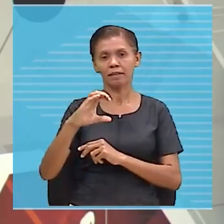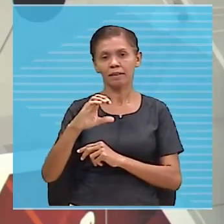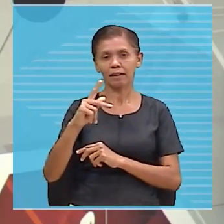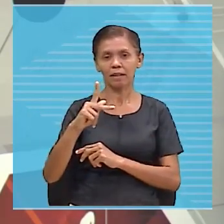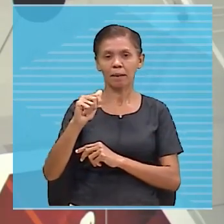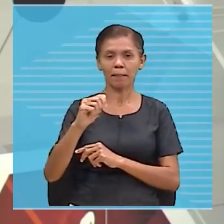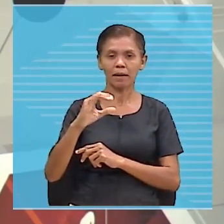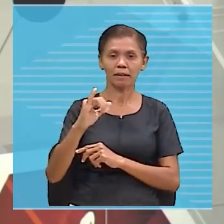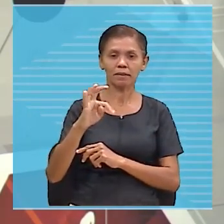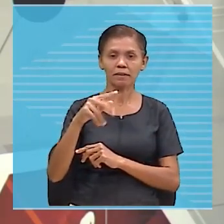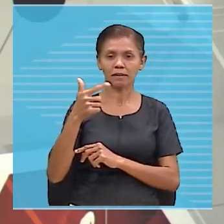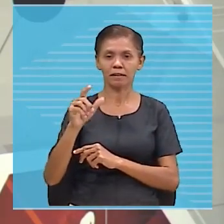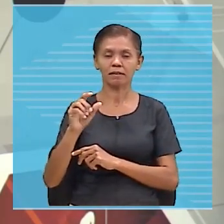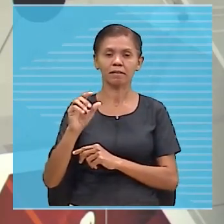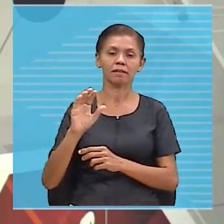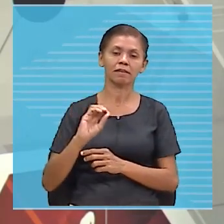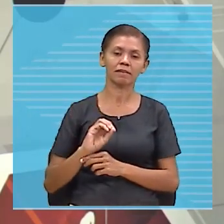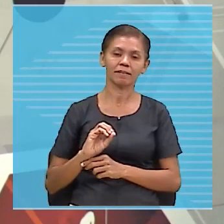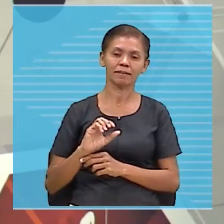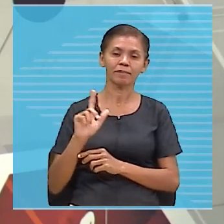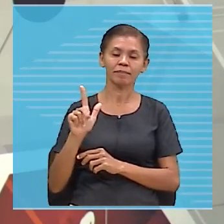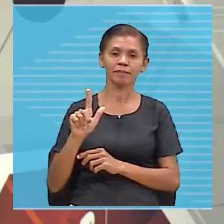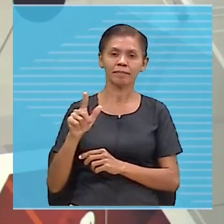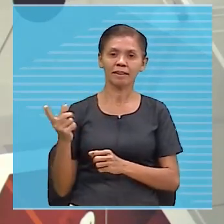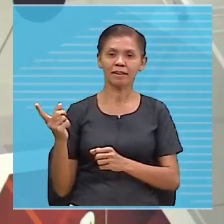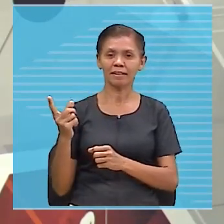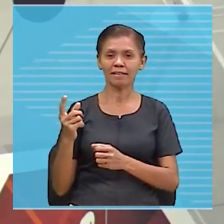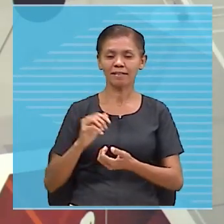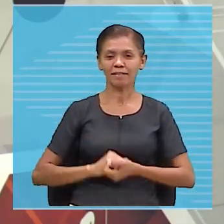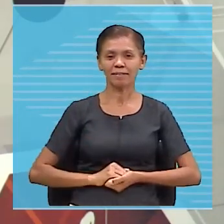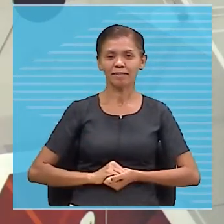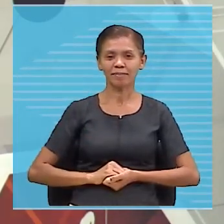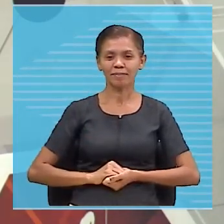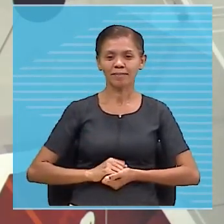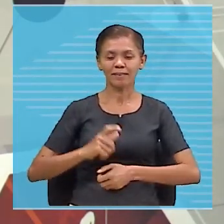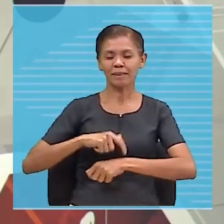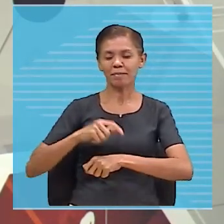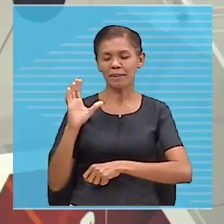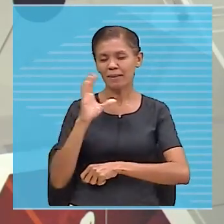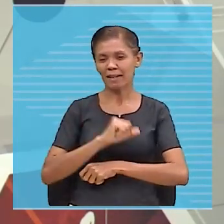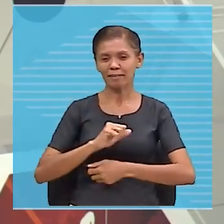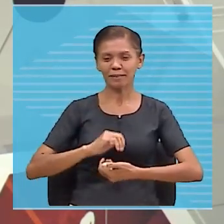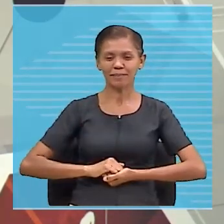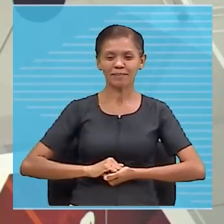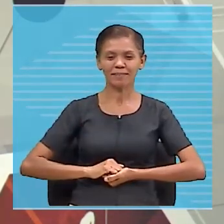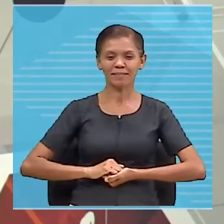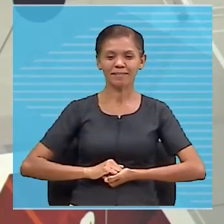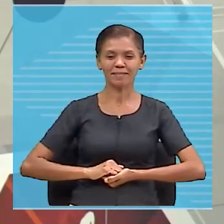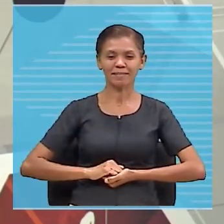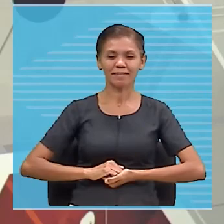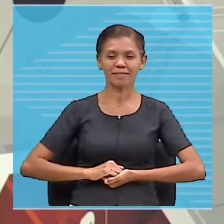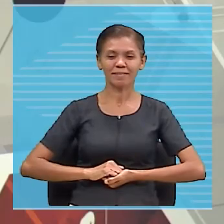de outra questão semelhante a essa e a gente volta em instantes, depois do intervalo, tá bom? Tchau, tchau, meus jovens!